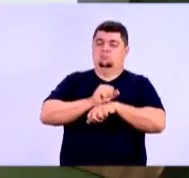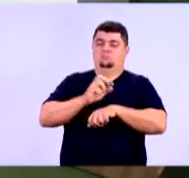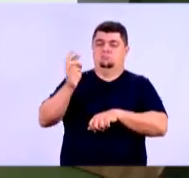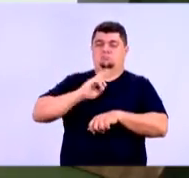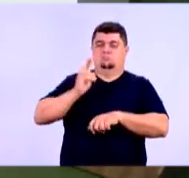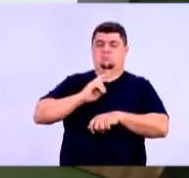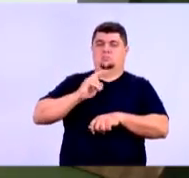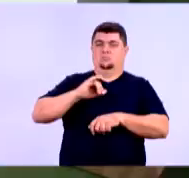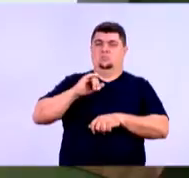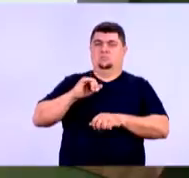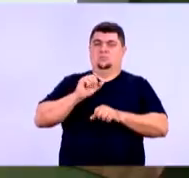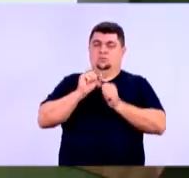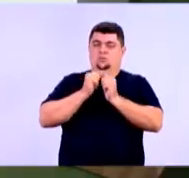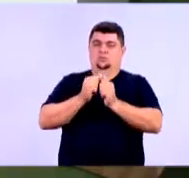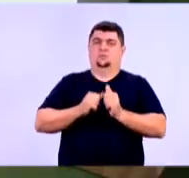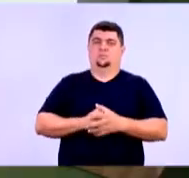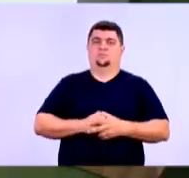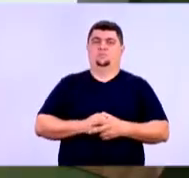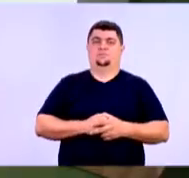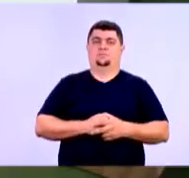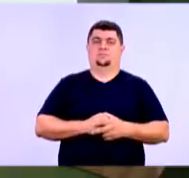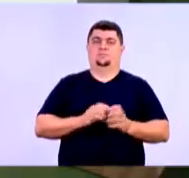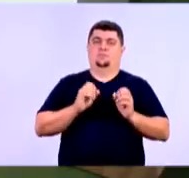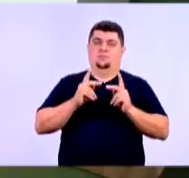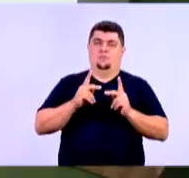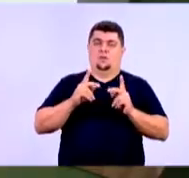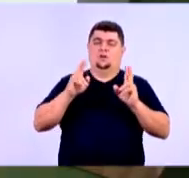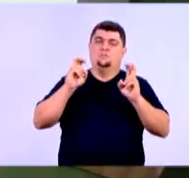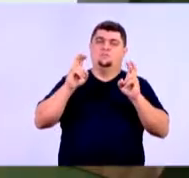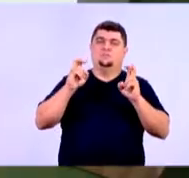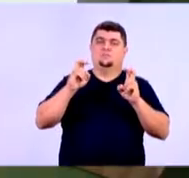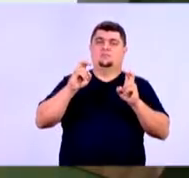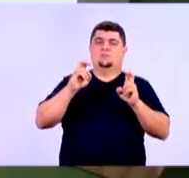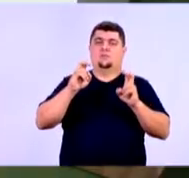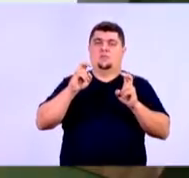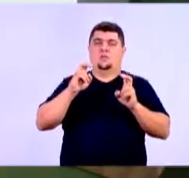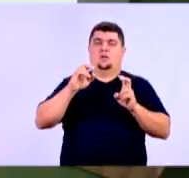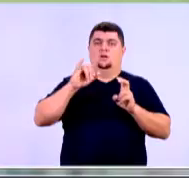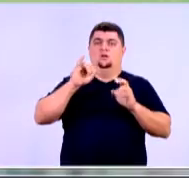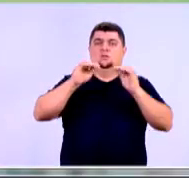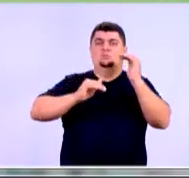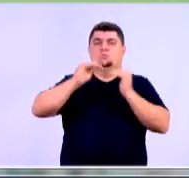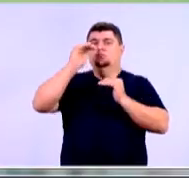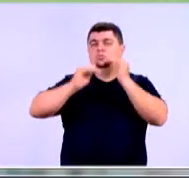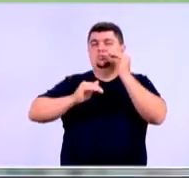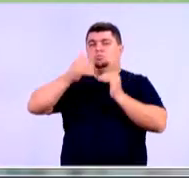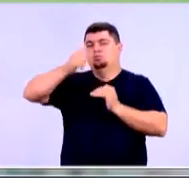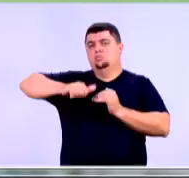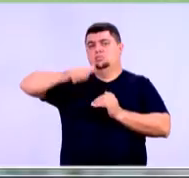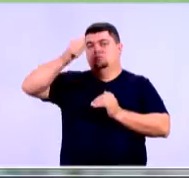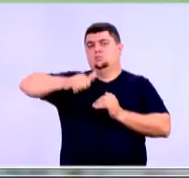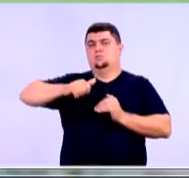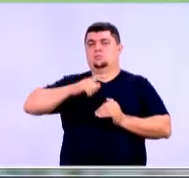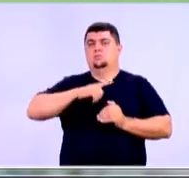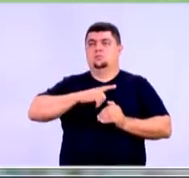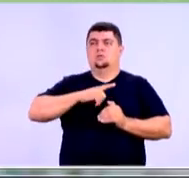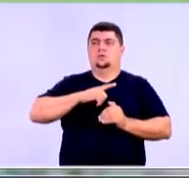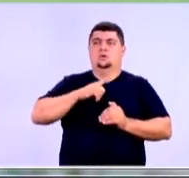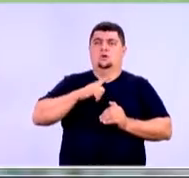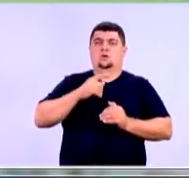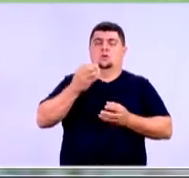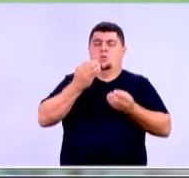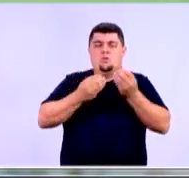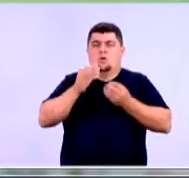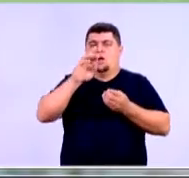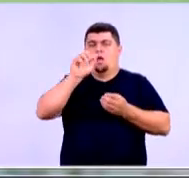Participem, assim, da nossa aula. Bom, comentando ainda sobre os indicadores a serem verificados na avaliação, existe o ramo de